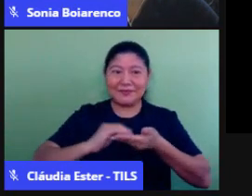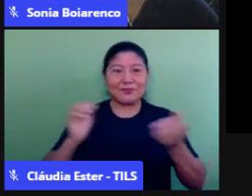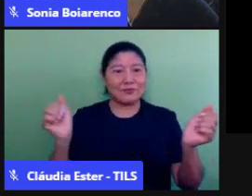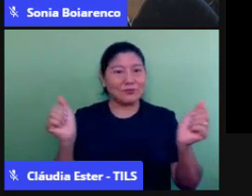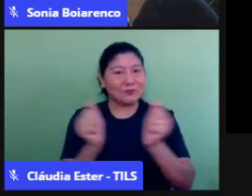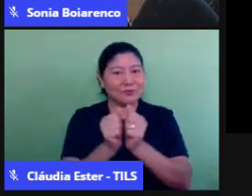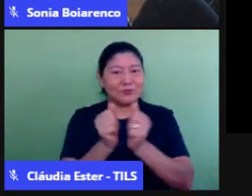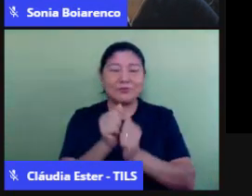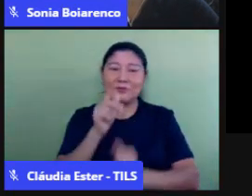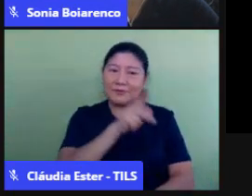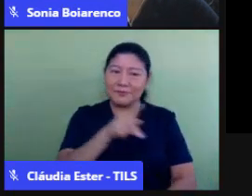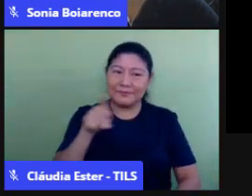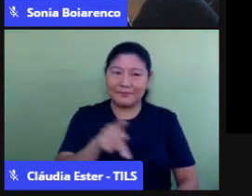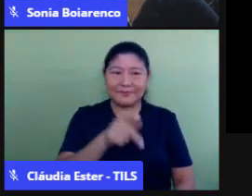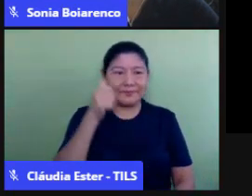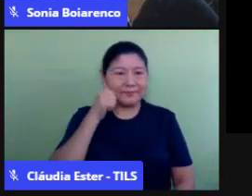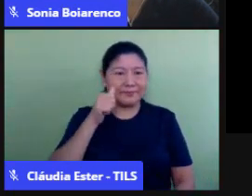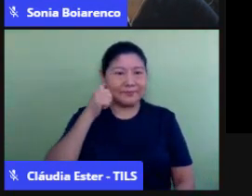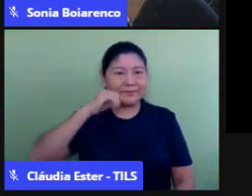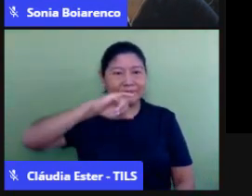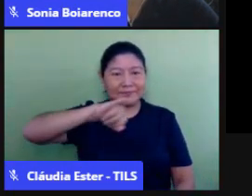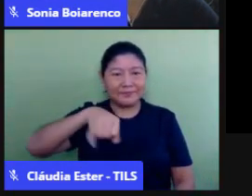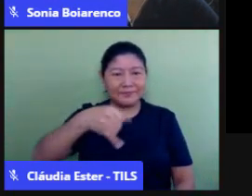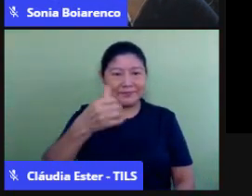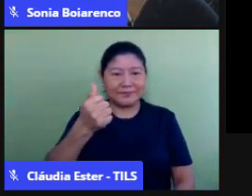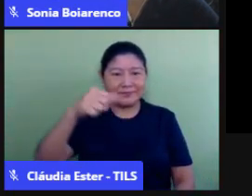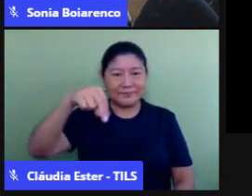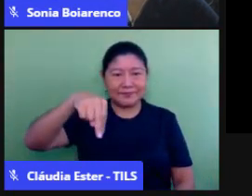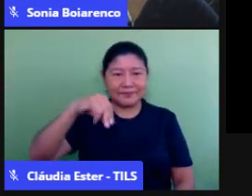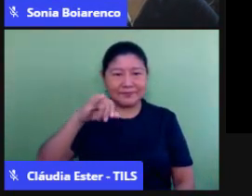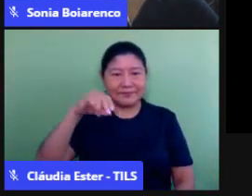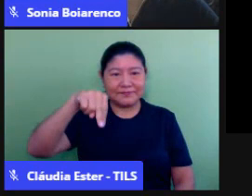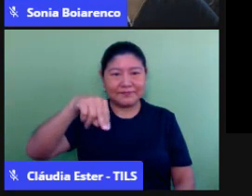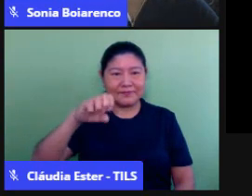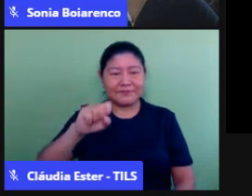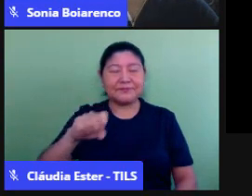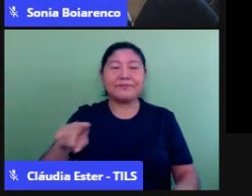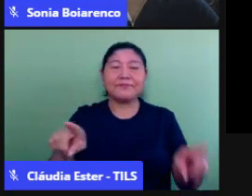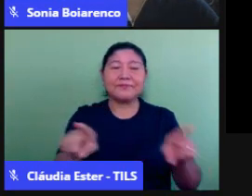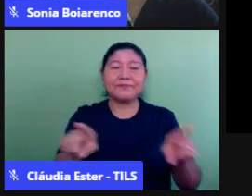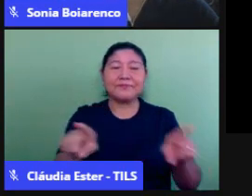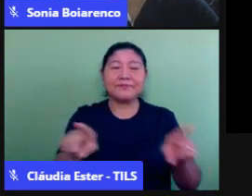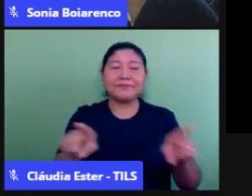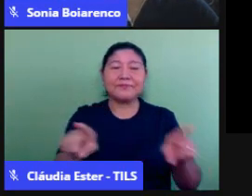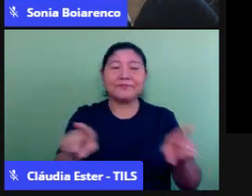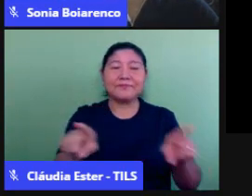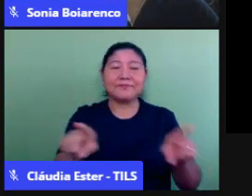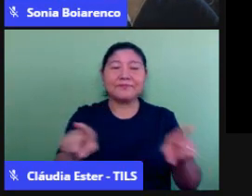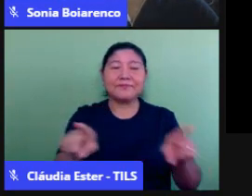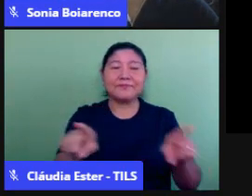professora Janine, com a professora Sônia, com a professora Cláudia.